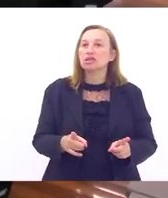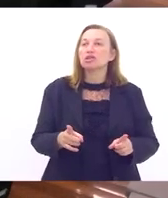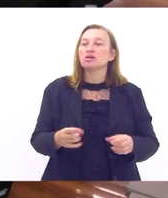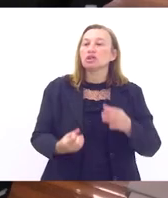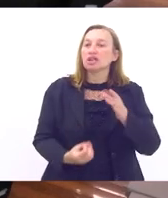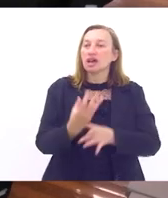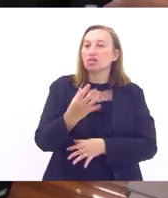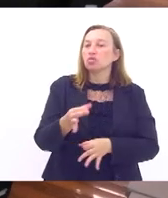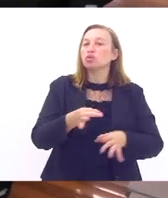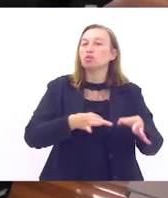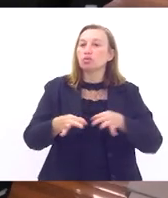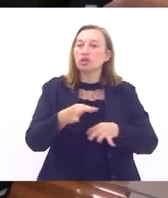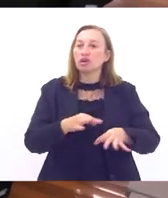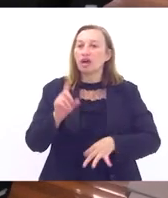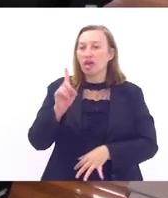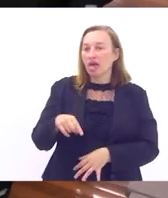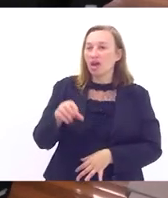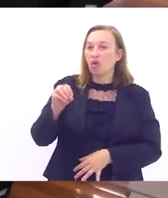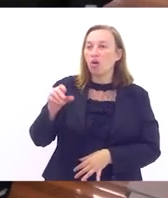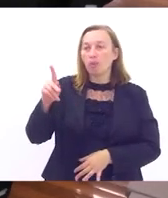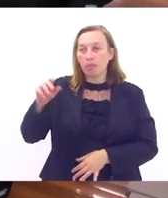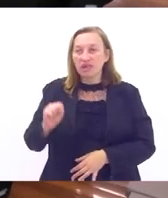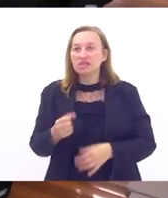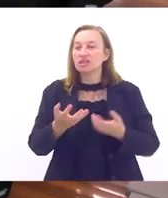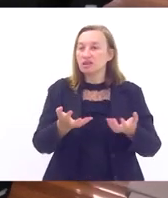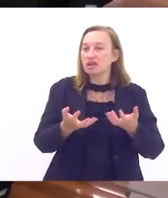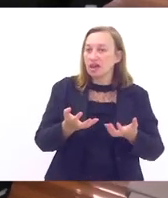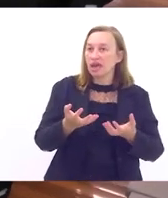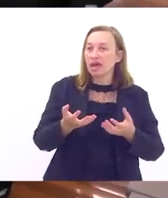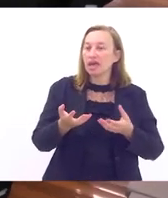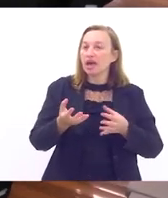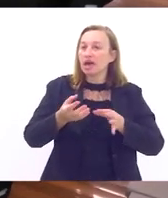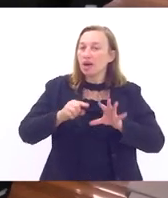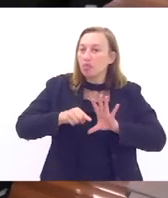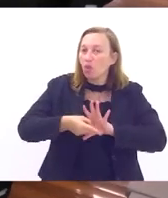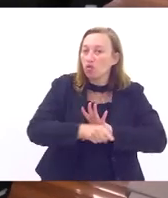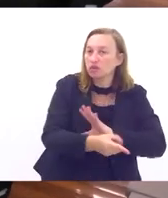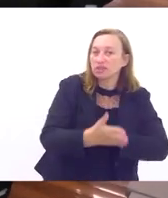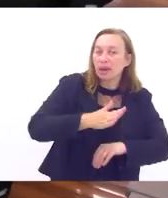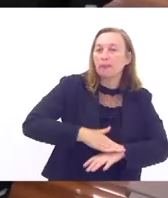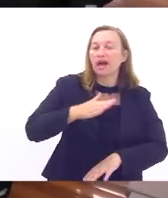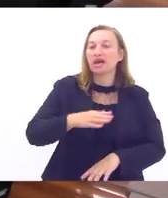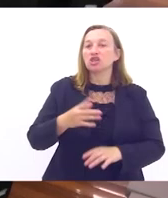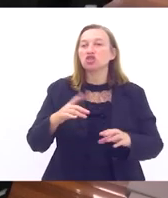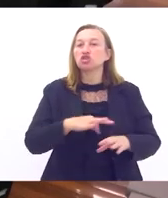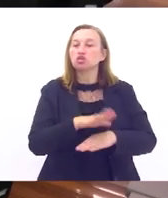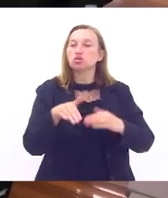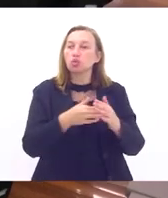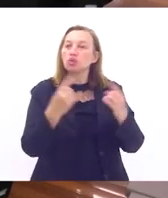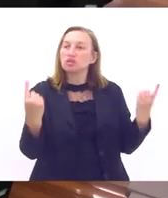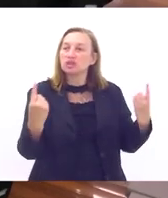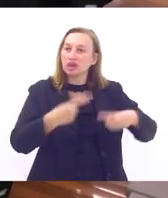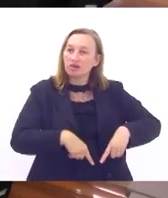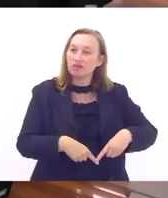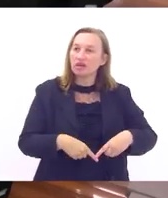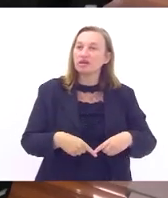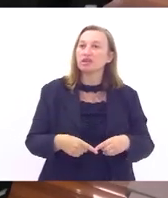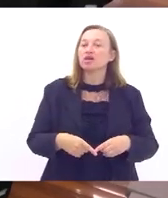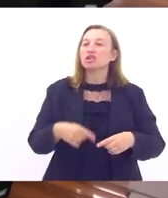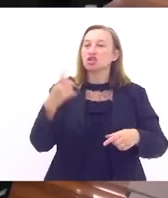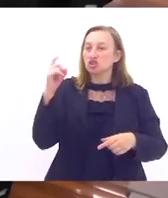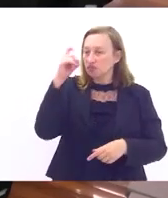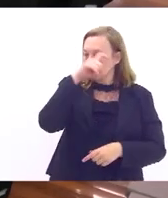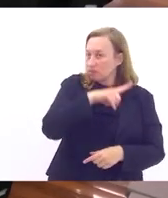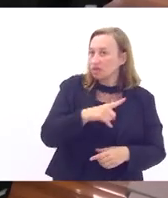programa é a OPAS, e a gente quer degustar melhor todos esses desafios, todos esses empecilhos,